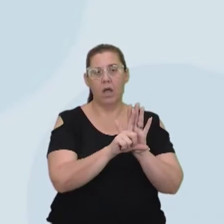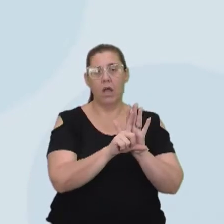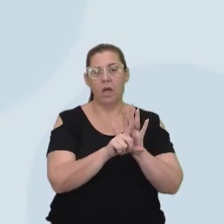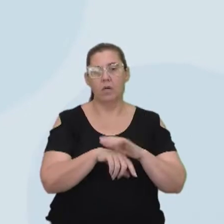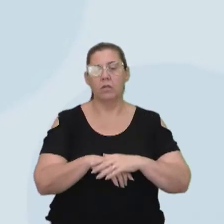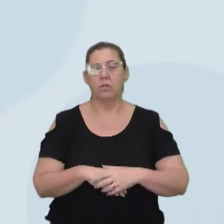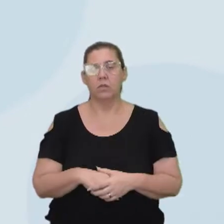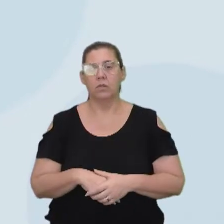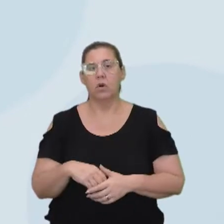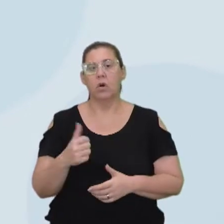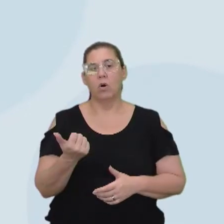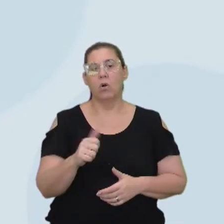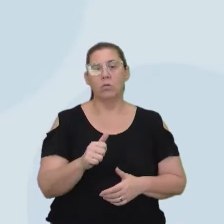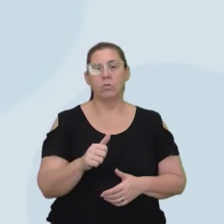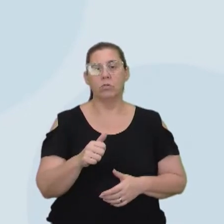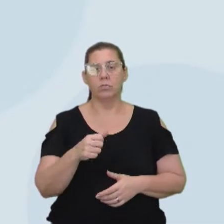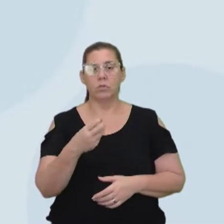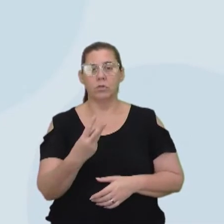a